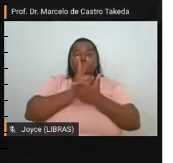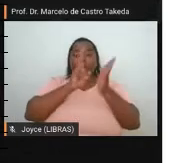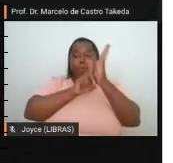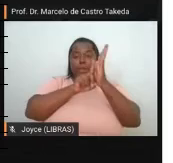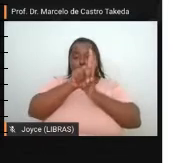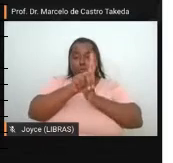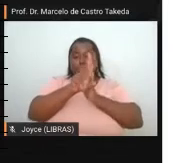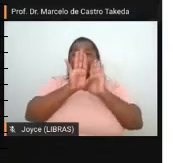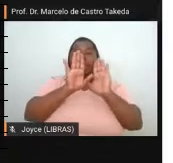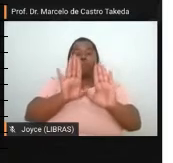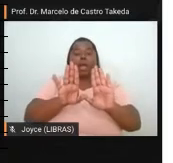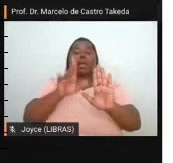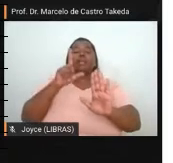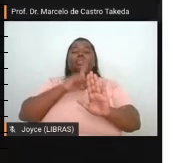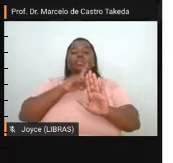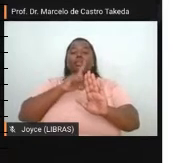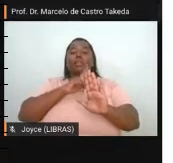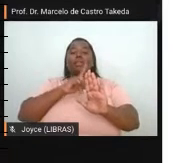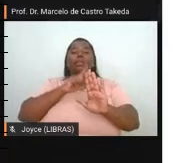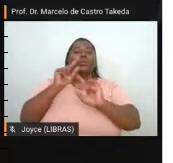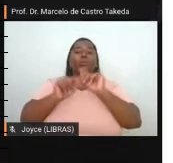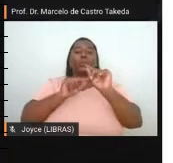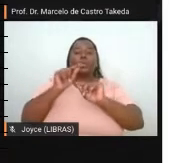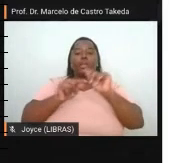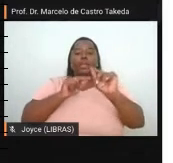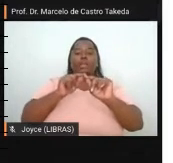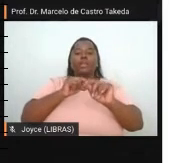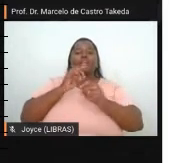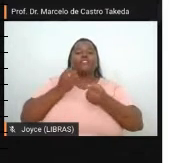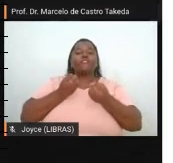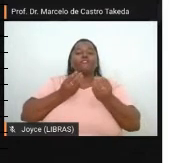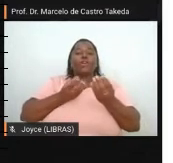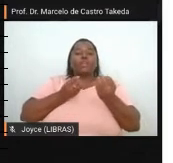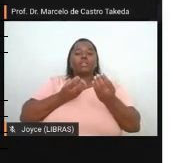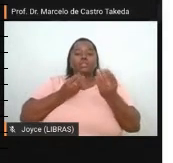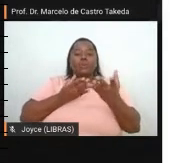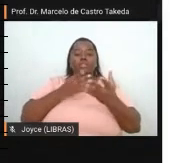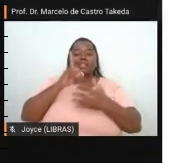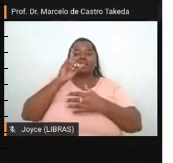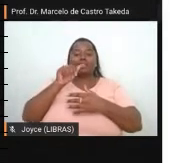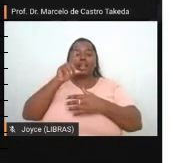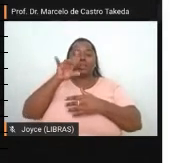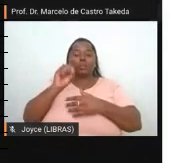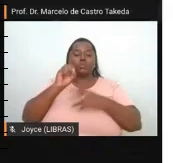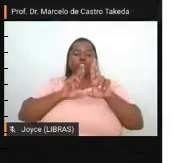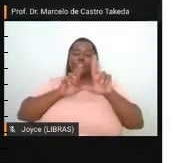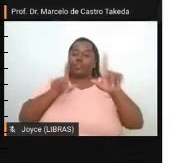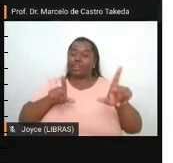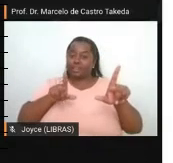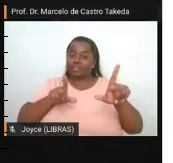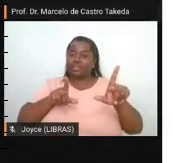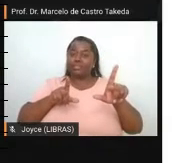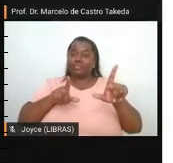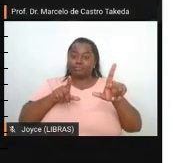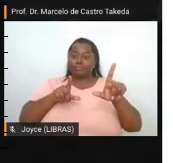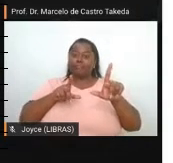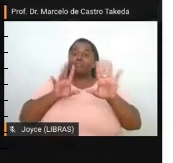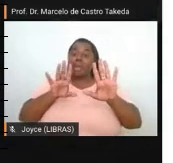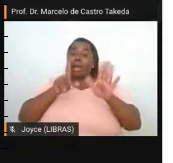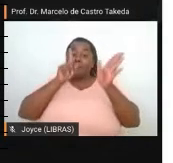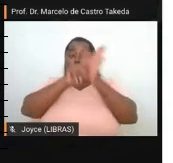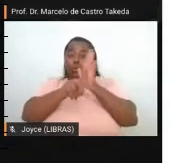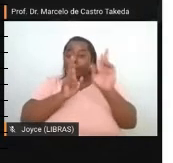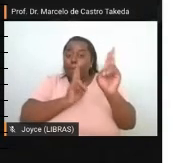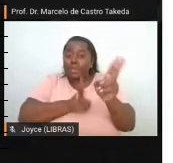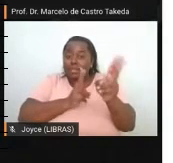Mas elas são questões com dados de entrada diferentes. E pelo processo que a gente